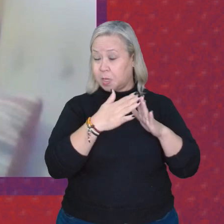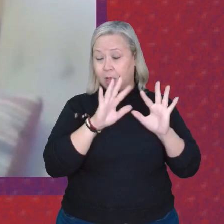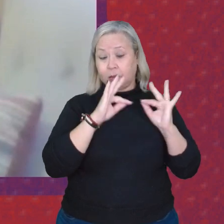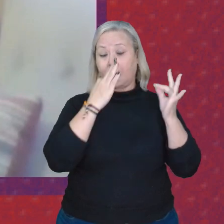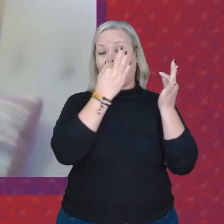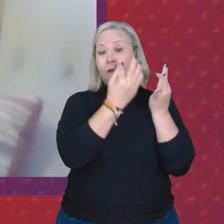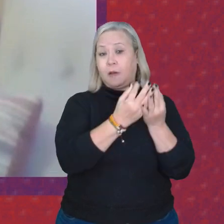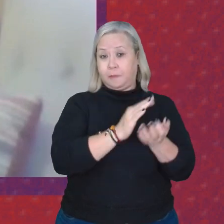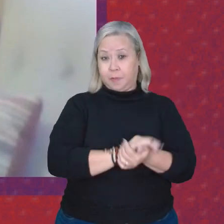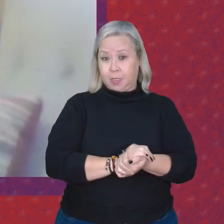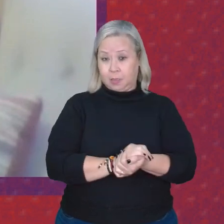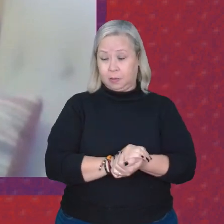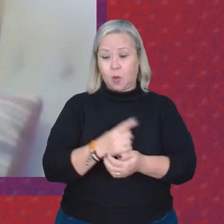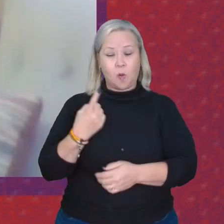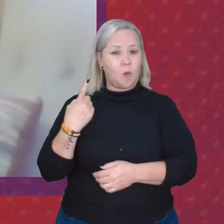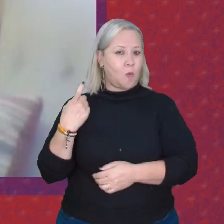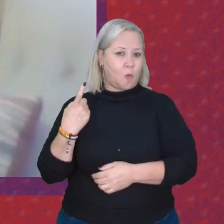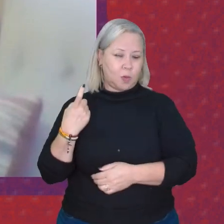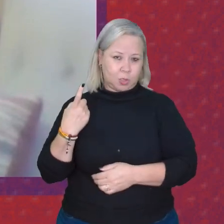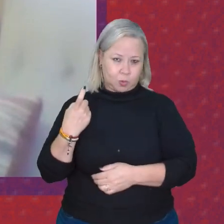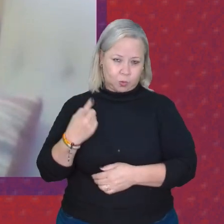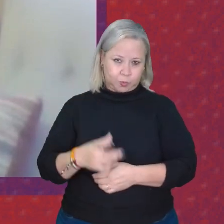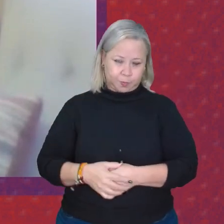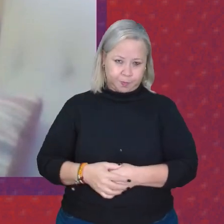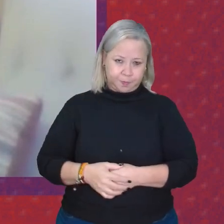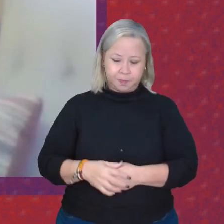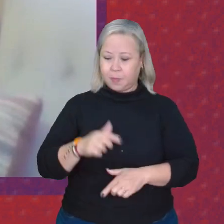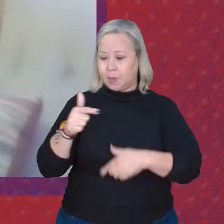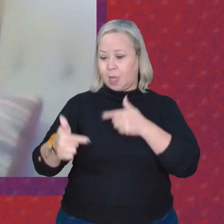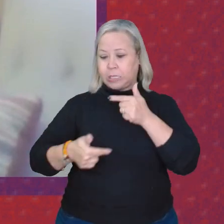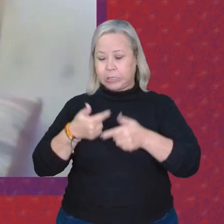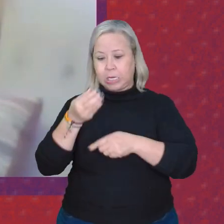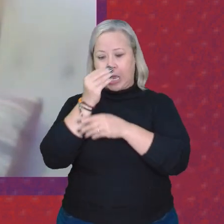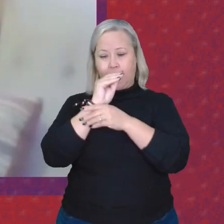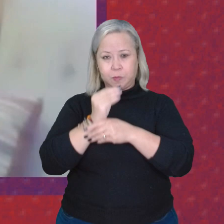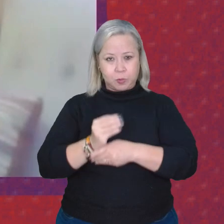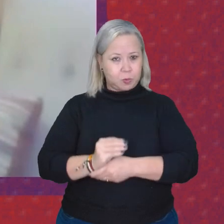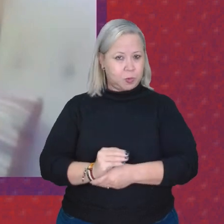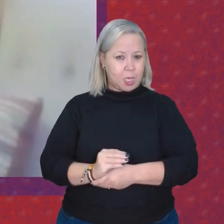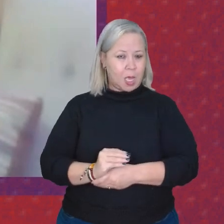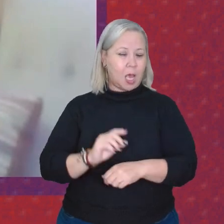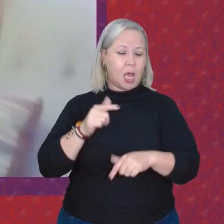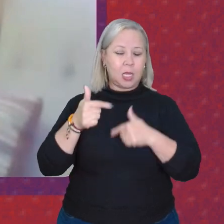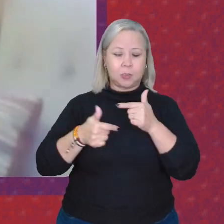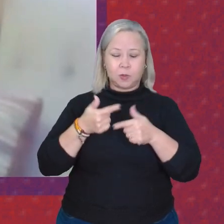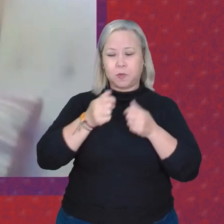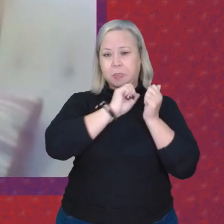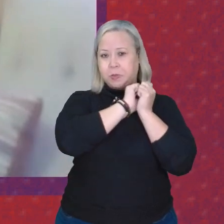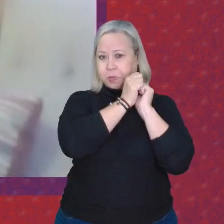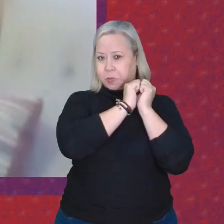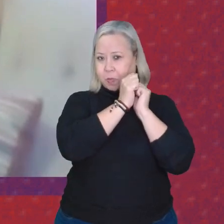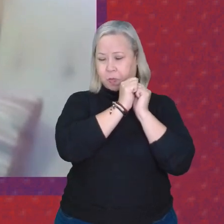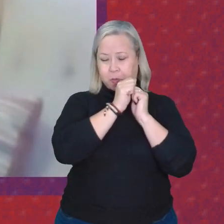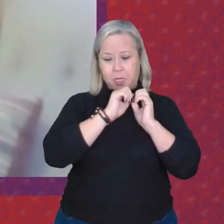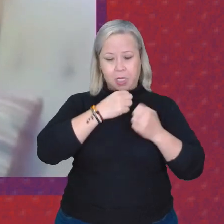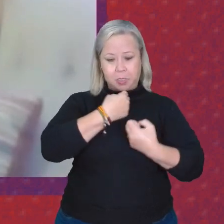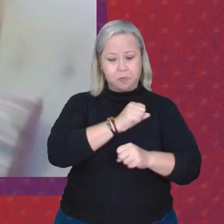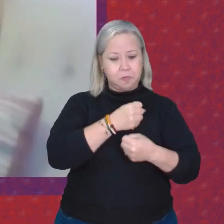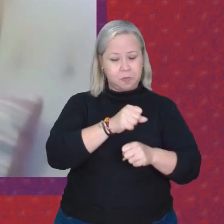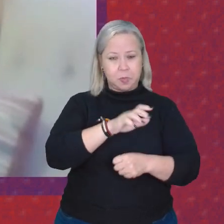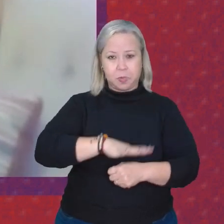família unicamente, né? A tarefa dos cuidados, dos afazeres domésticos. E